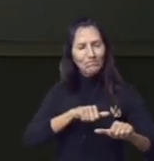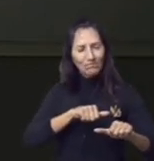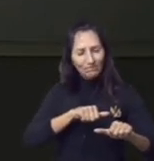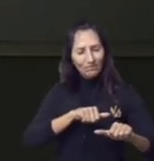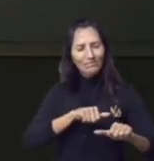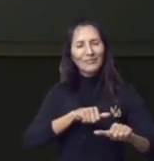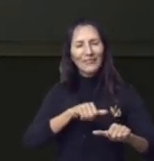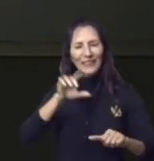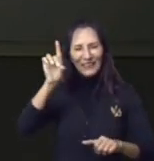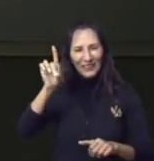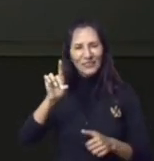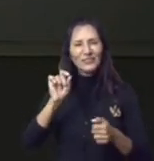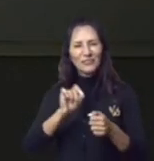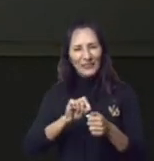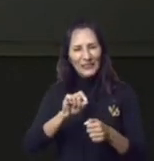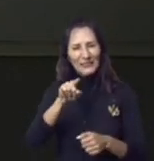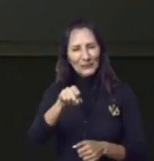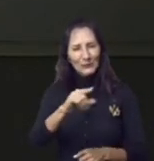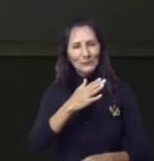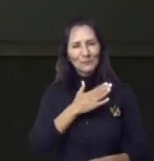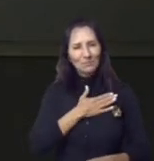E ele mexeu.